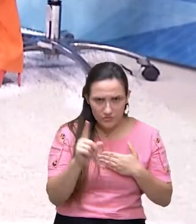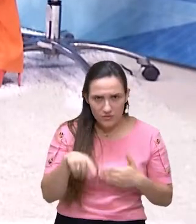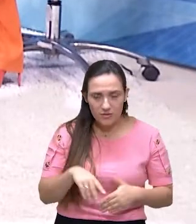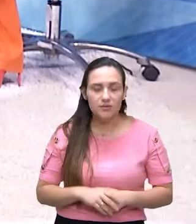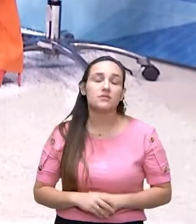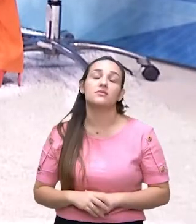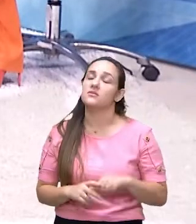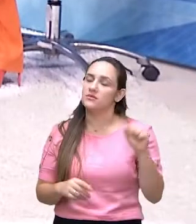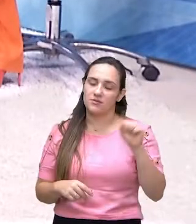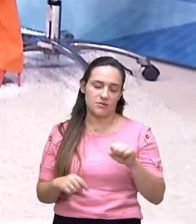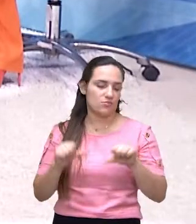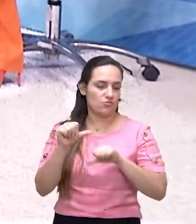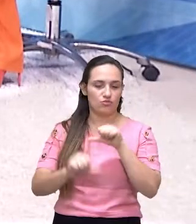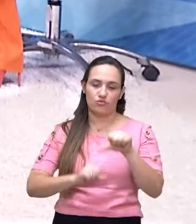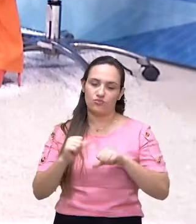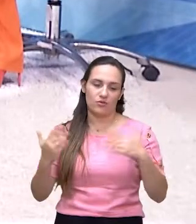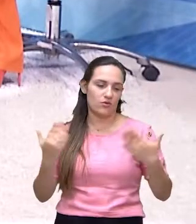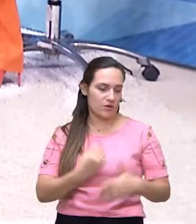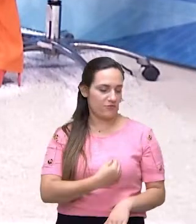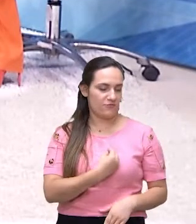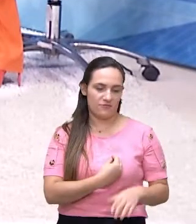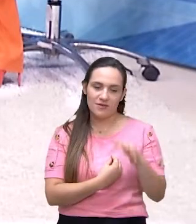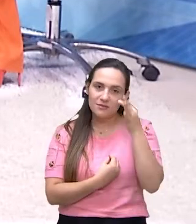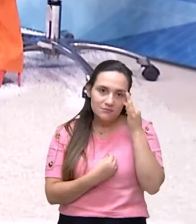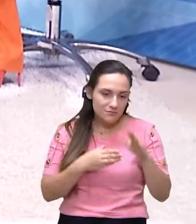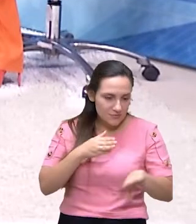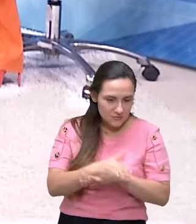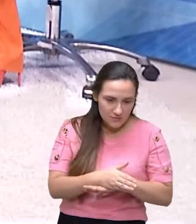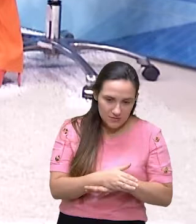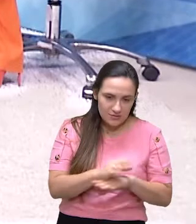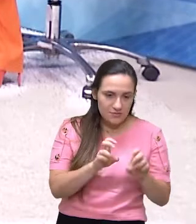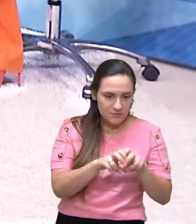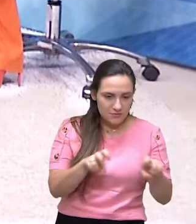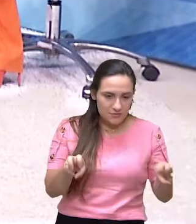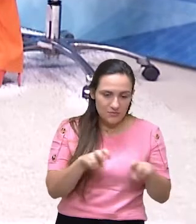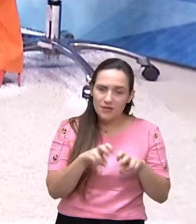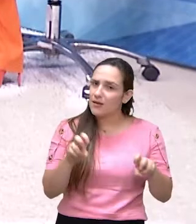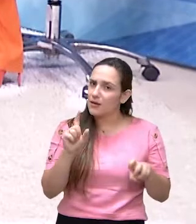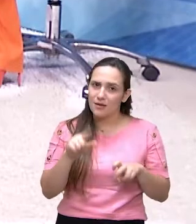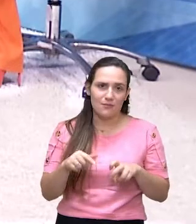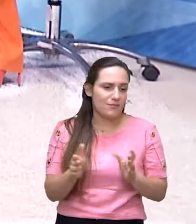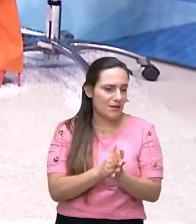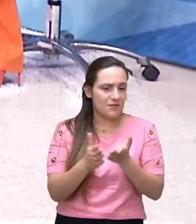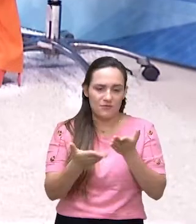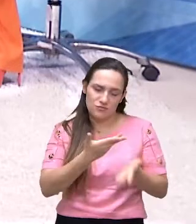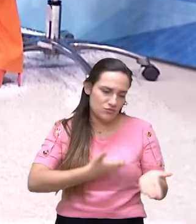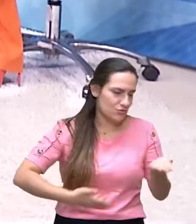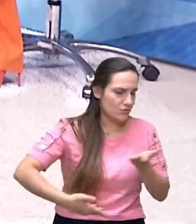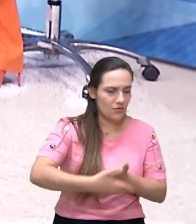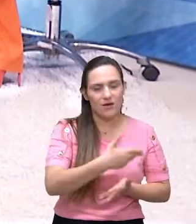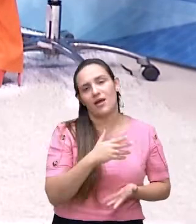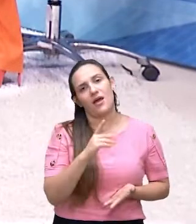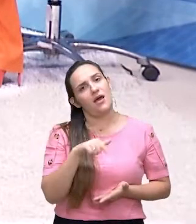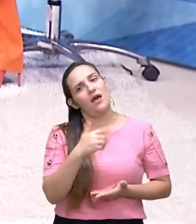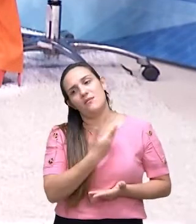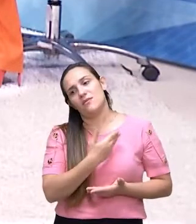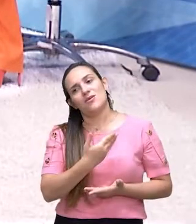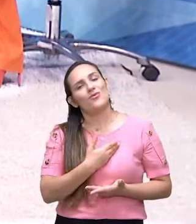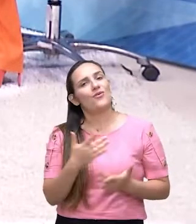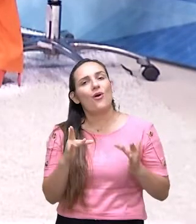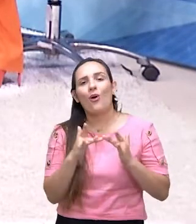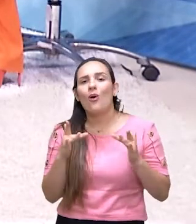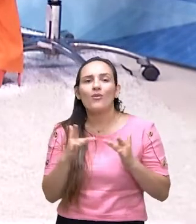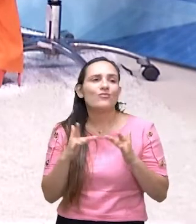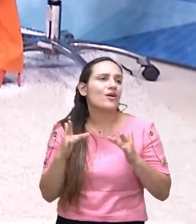jeito nenhum acredito que o a troca do presencial Ela é maravilhosa né nós sentimos muita falta